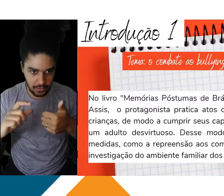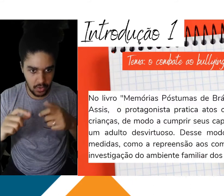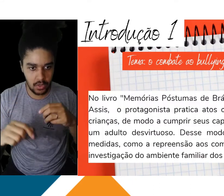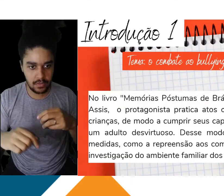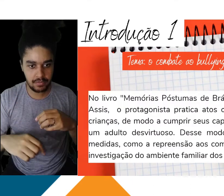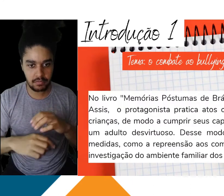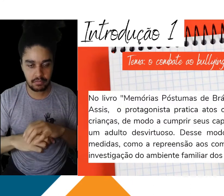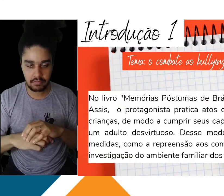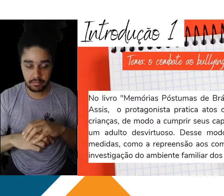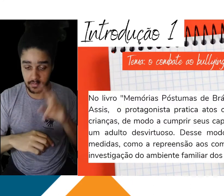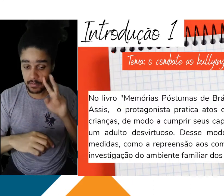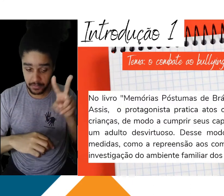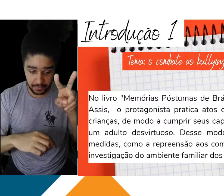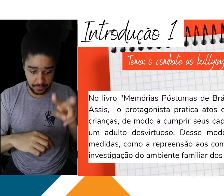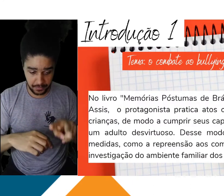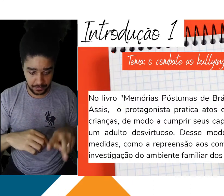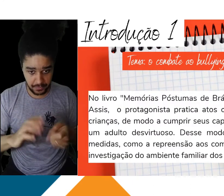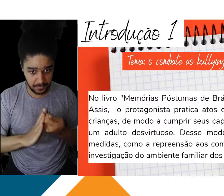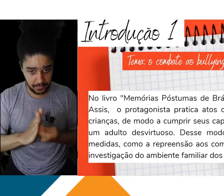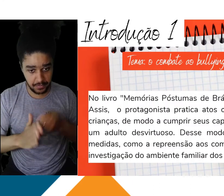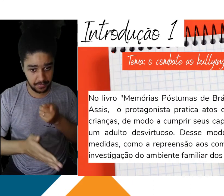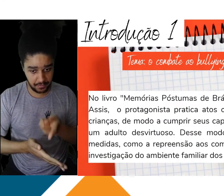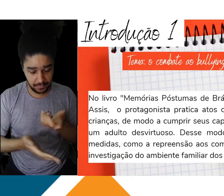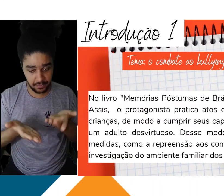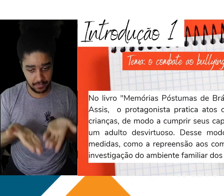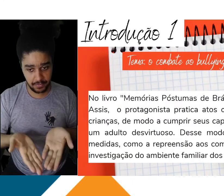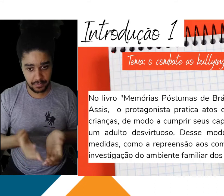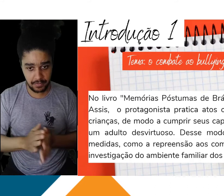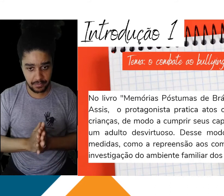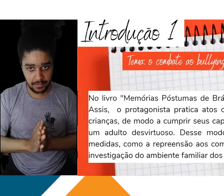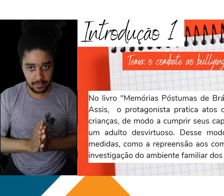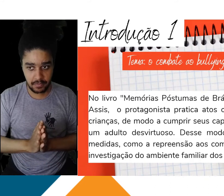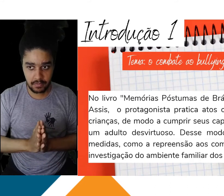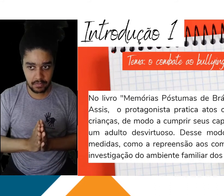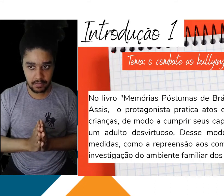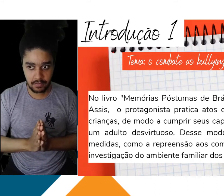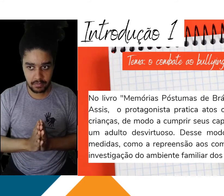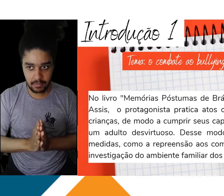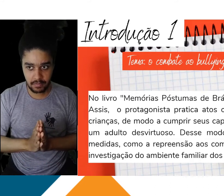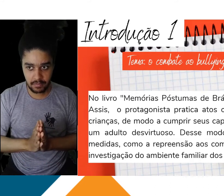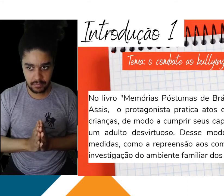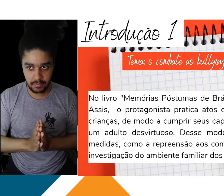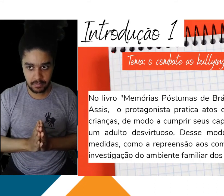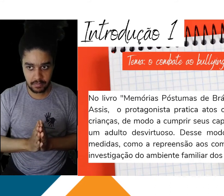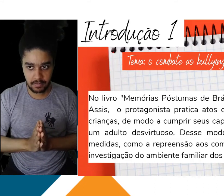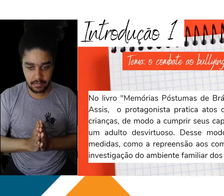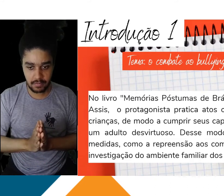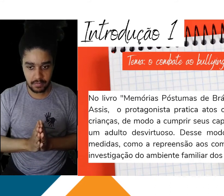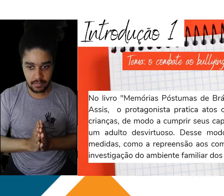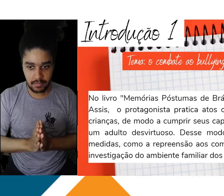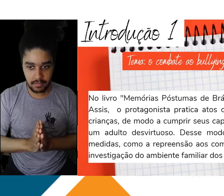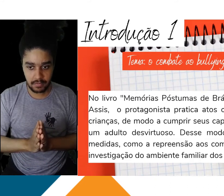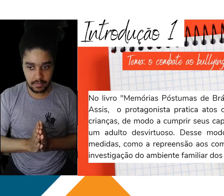parágrafo. No livro Memórias Póstumas de Brás Cubas, de Machado de Assis, o protagonista pratica atos ofensivos contra as outras crianças